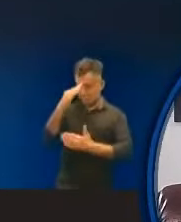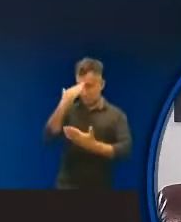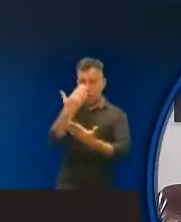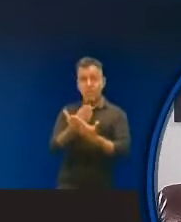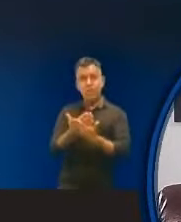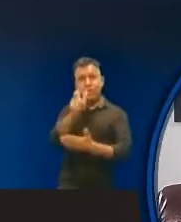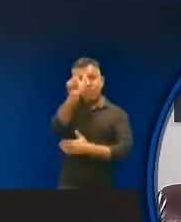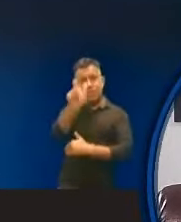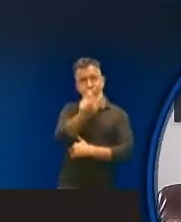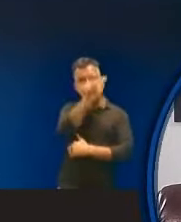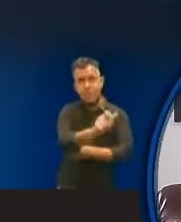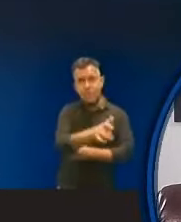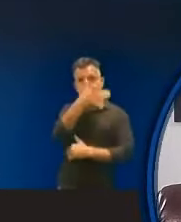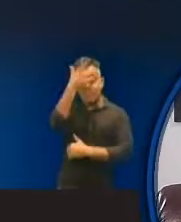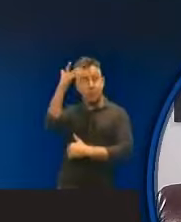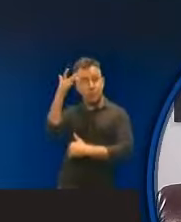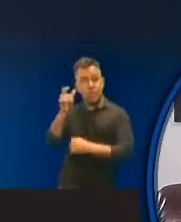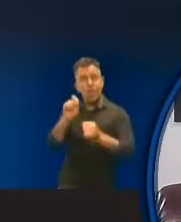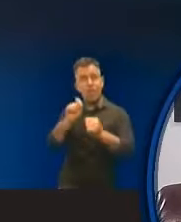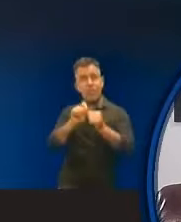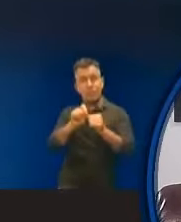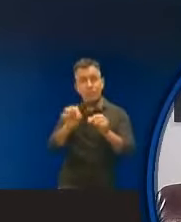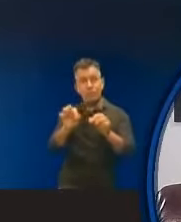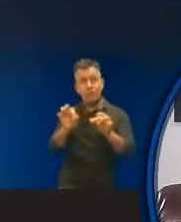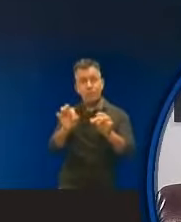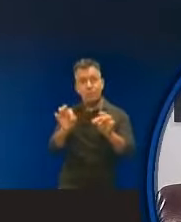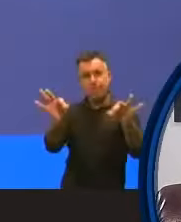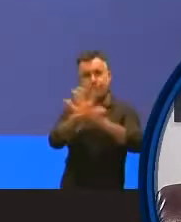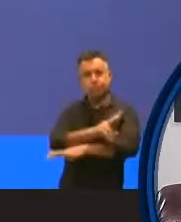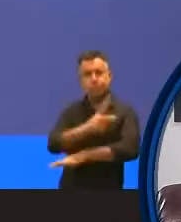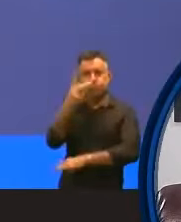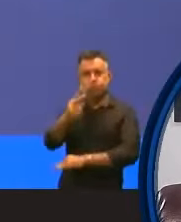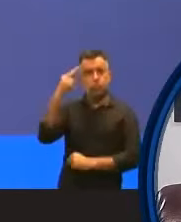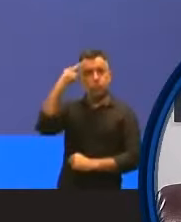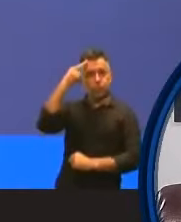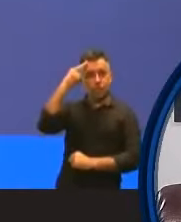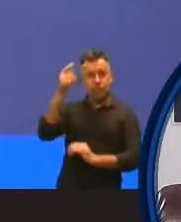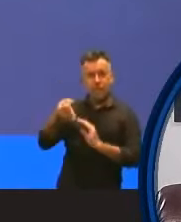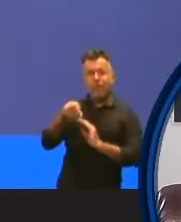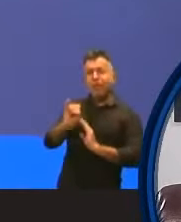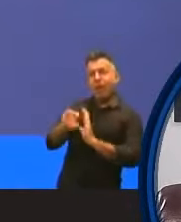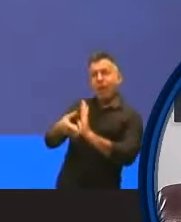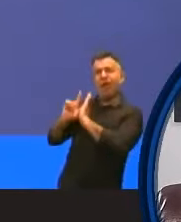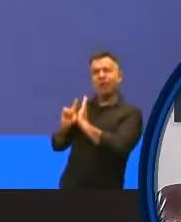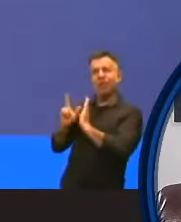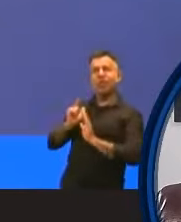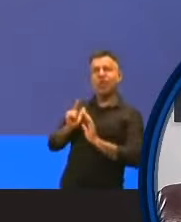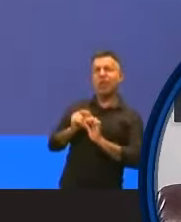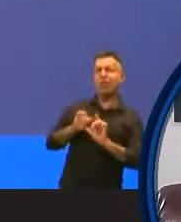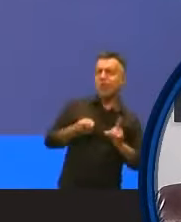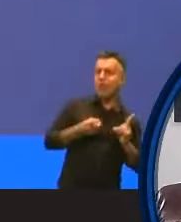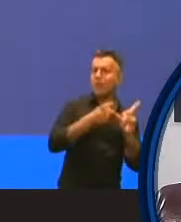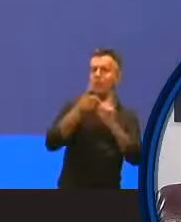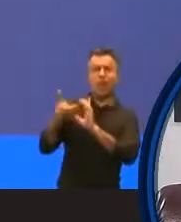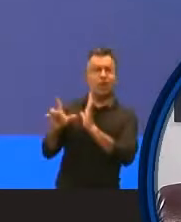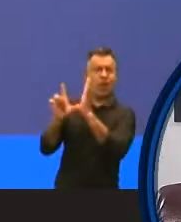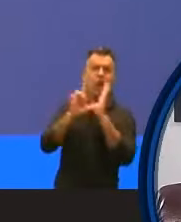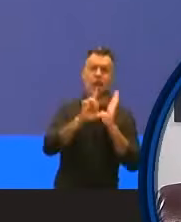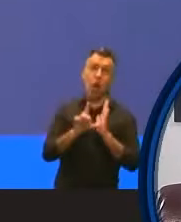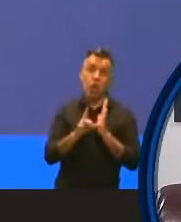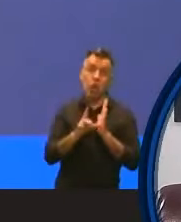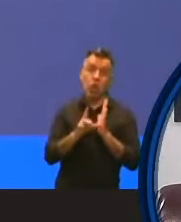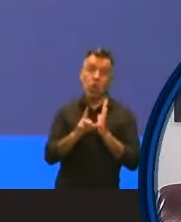acreditar nas pessoas e realizar os seus sonhos. Se antes éramos um varejista multicanal de bens